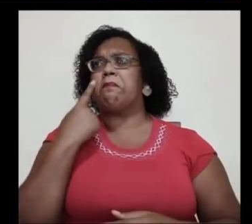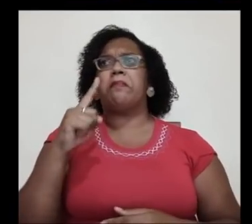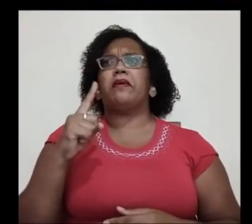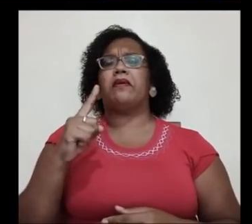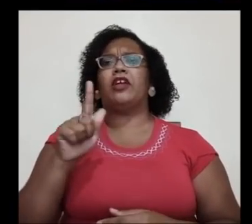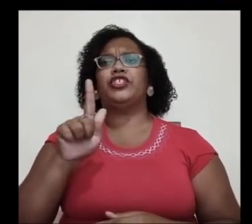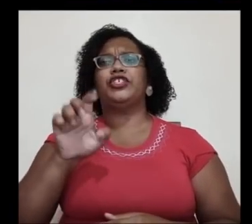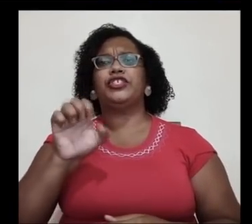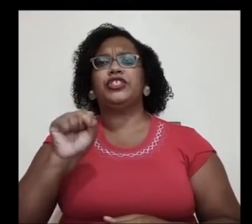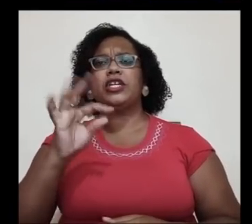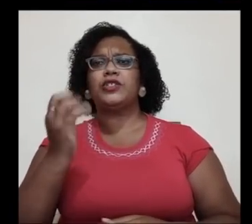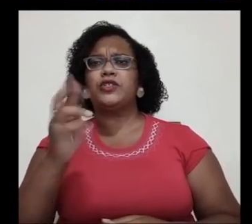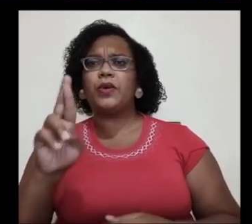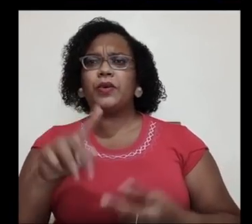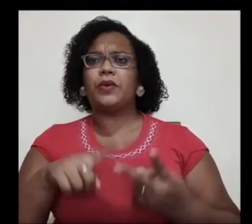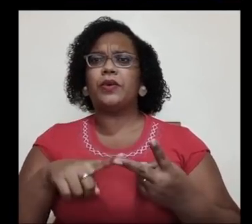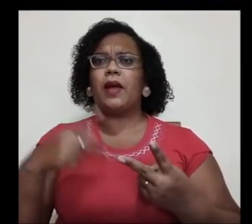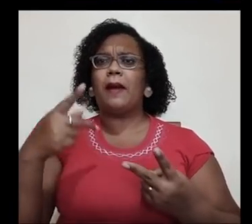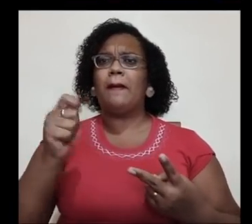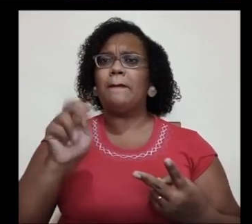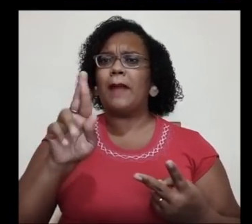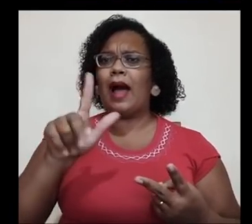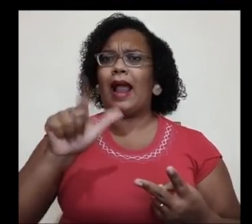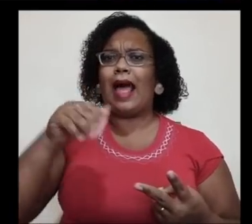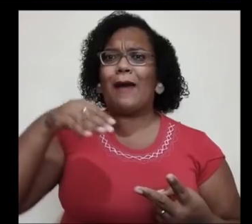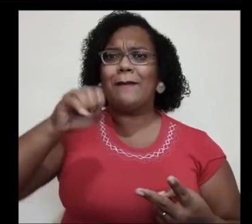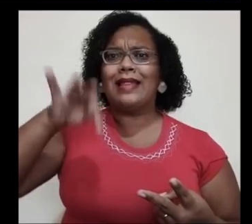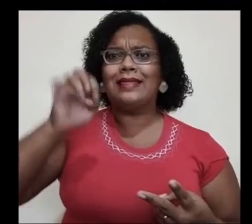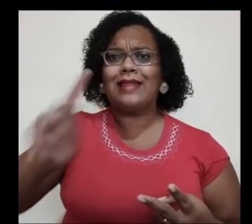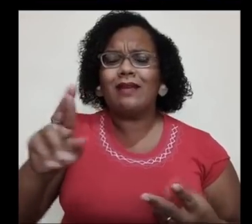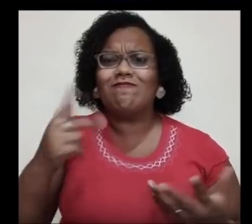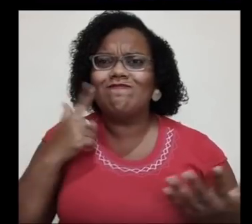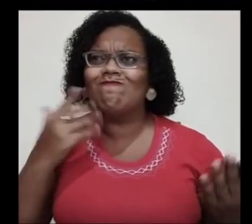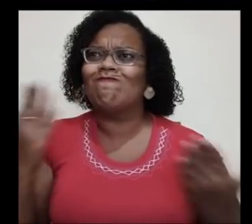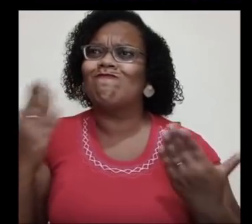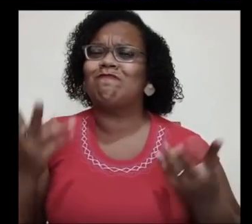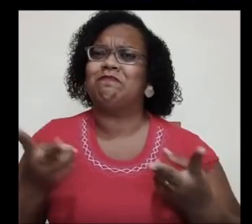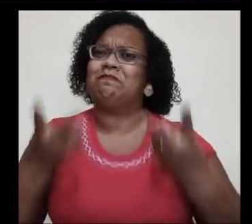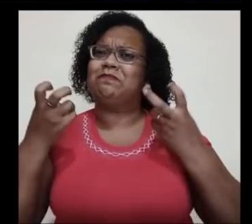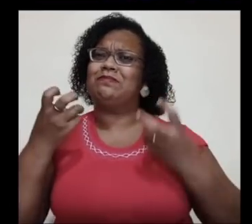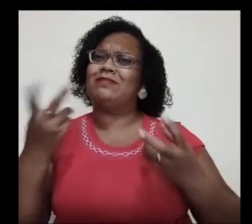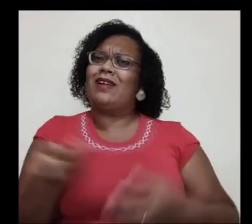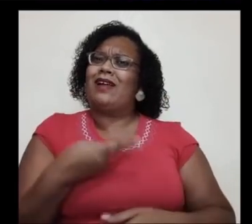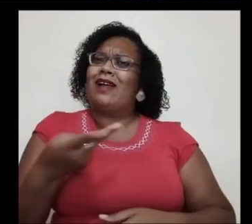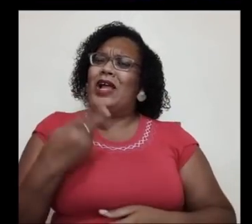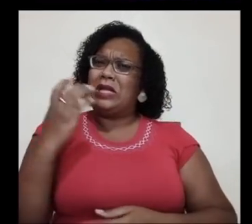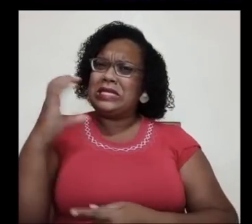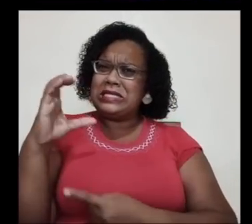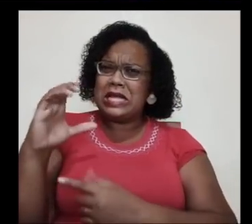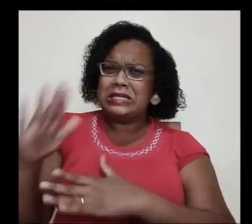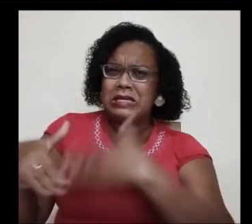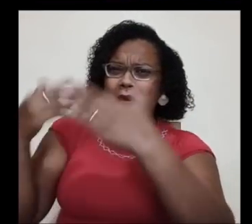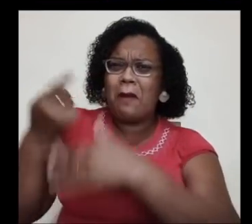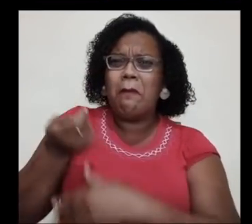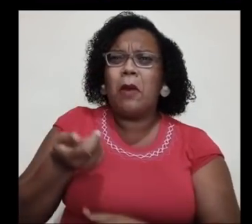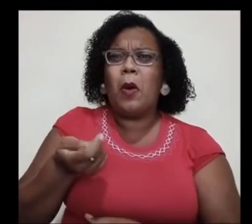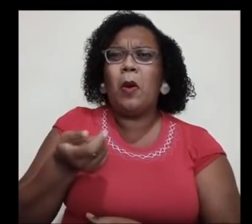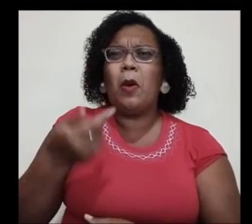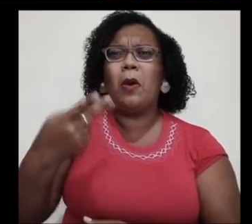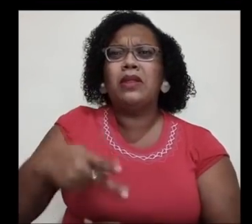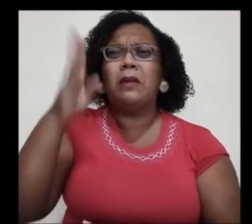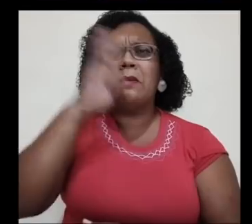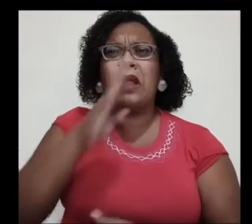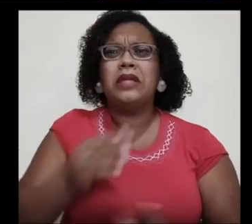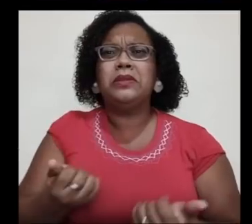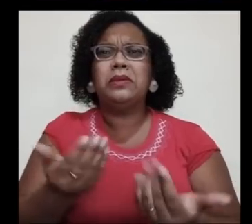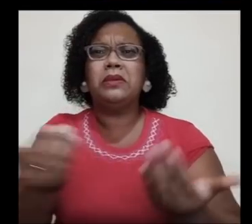brasileira produziu pouco para o país, ou produz pouco para o país. E a gente dá alguns exemplos que eu repito aqui para vocês, que eu acho que são significativos. Do ponto de